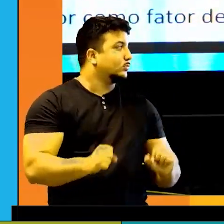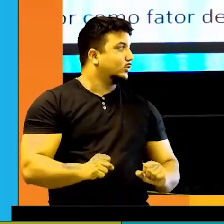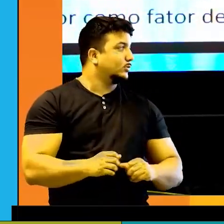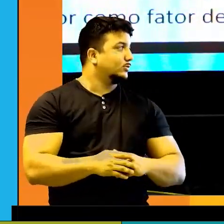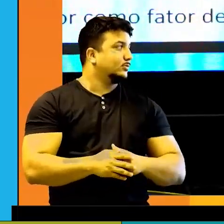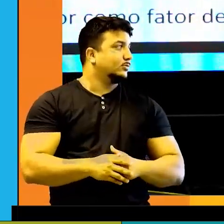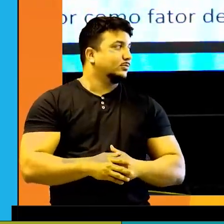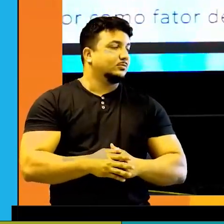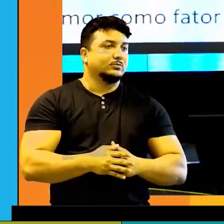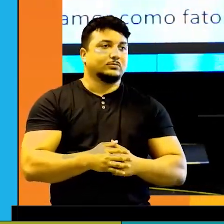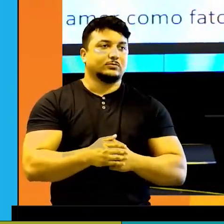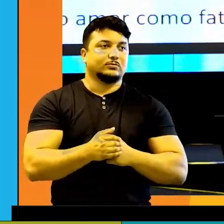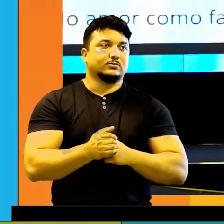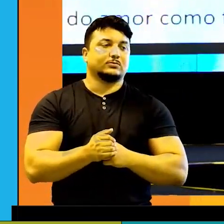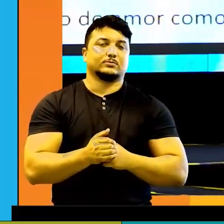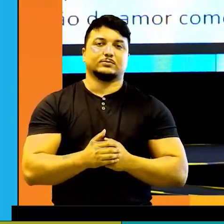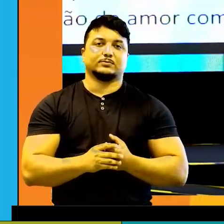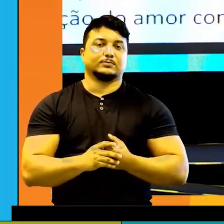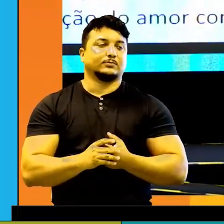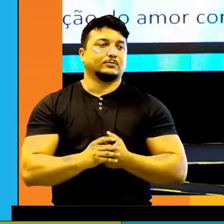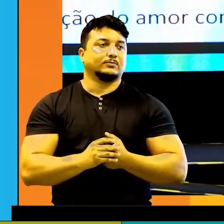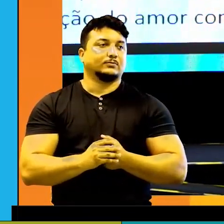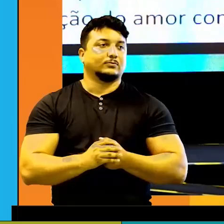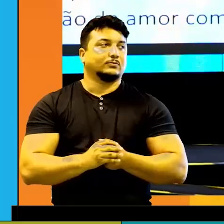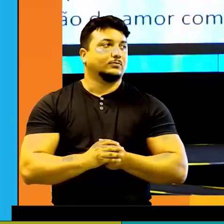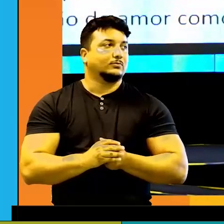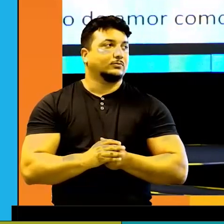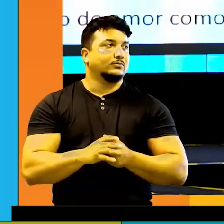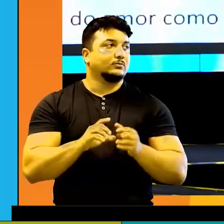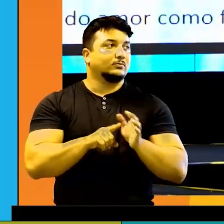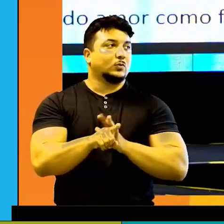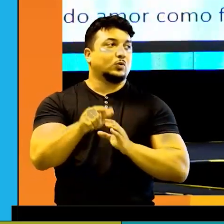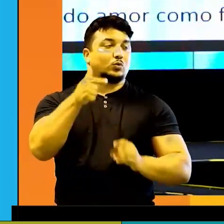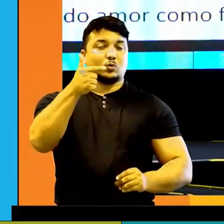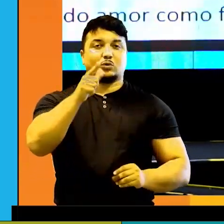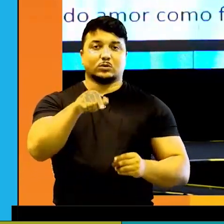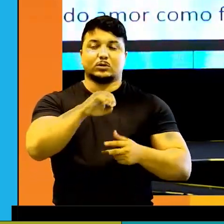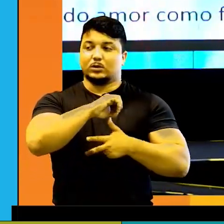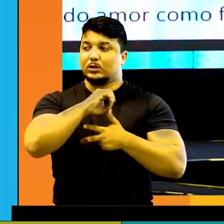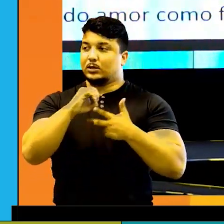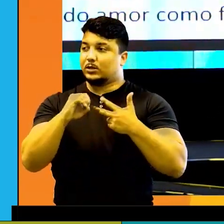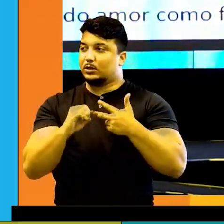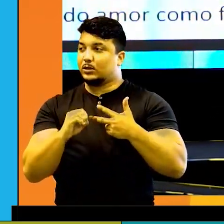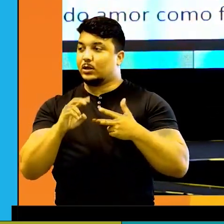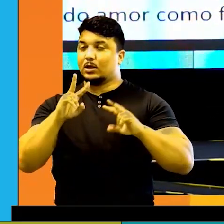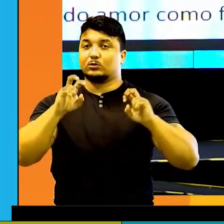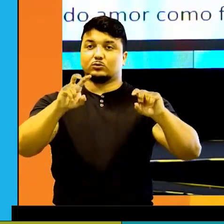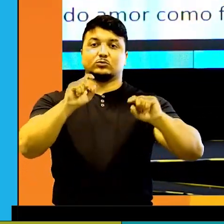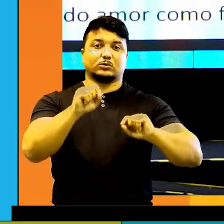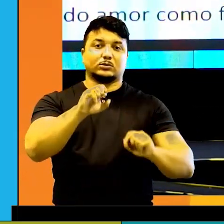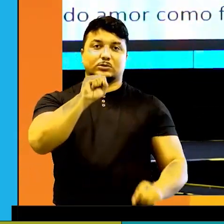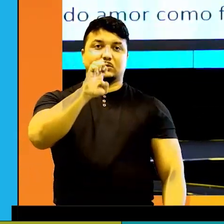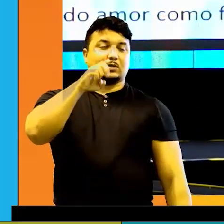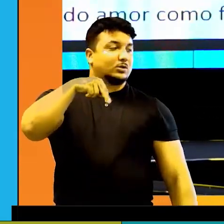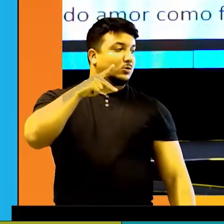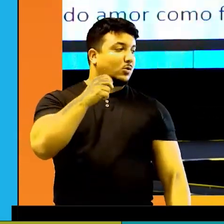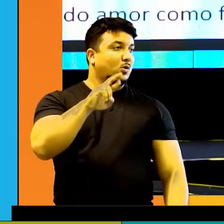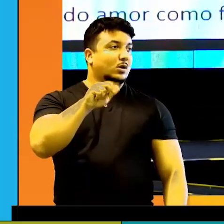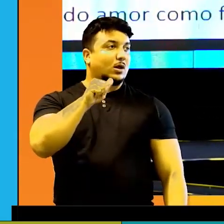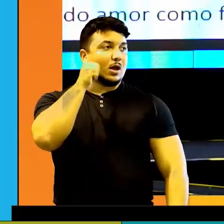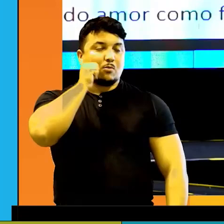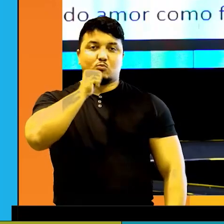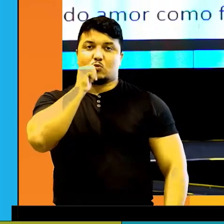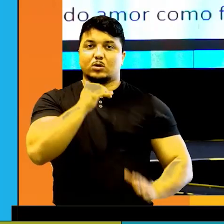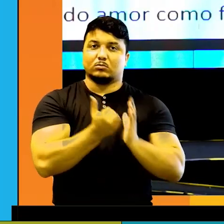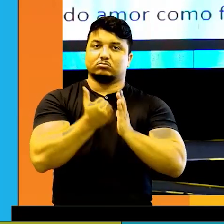viu? A desses. Então a questão 2 do Enem, sobre esse trecho, senhora, que mostra essa mulher mais altiva, essa mulher